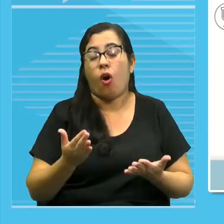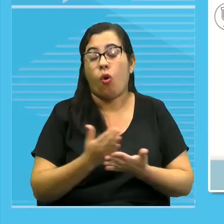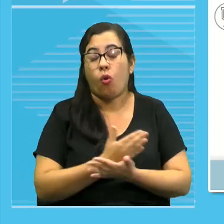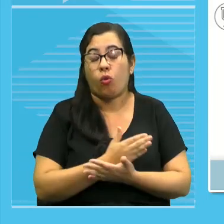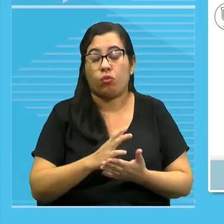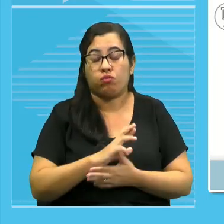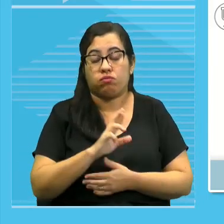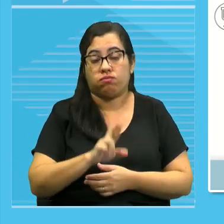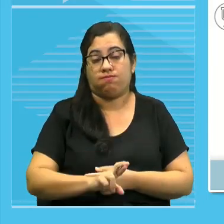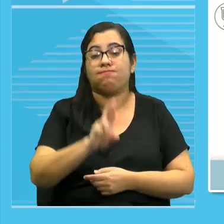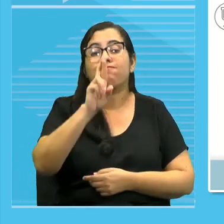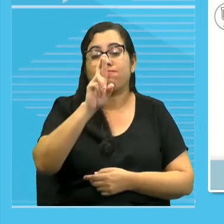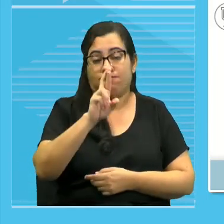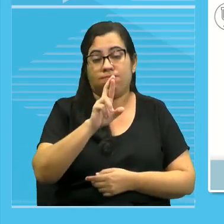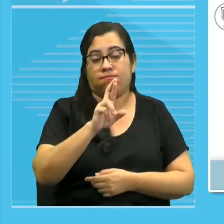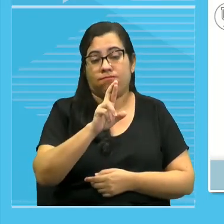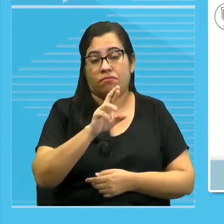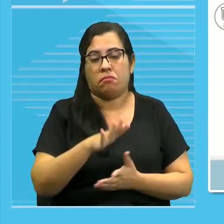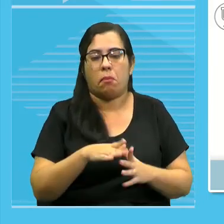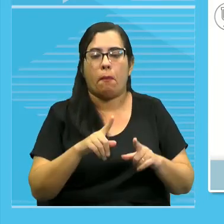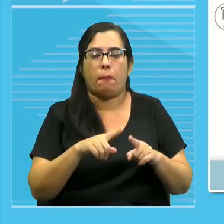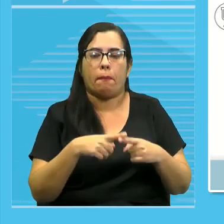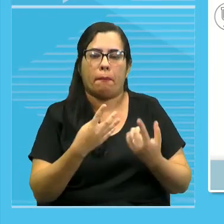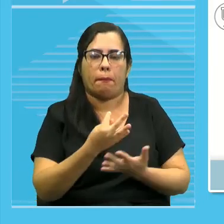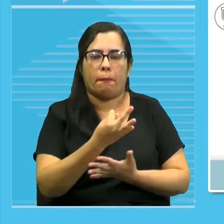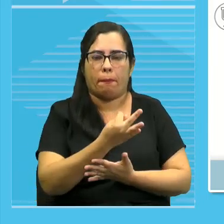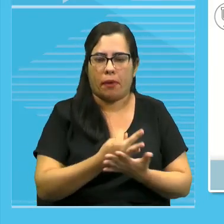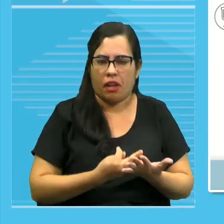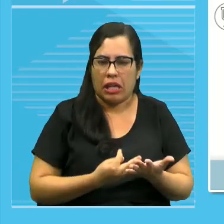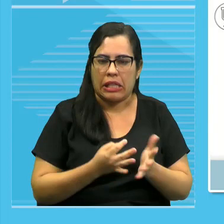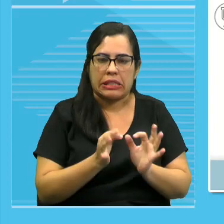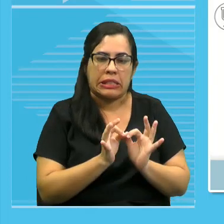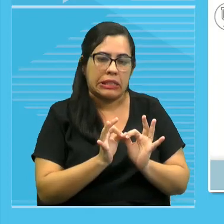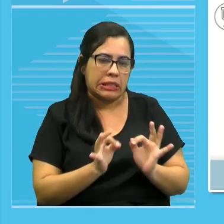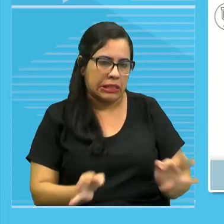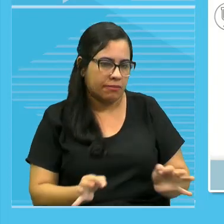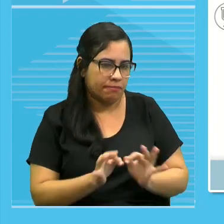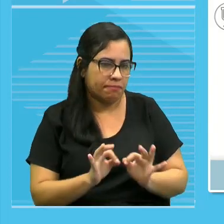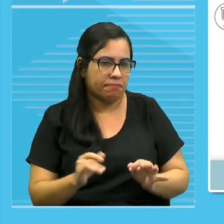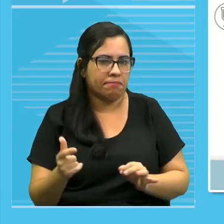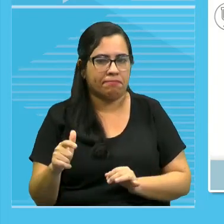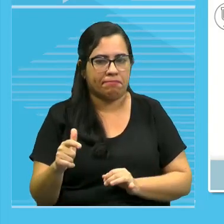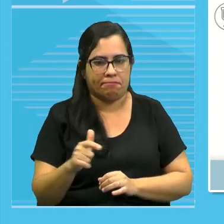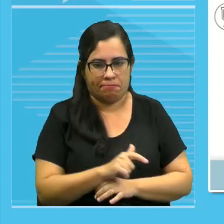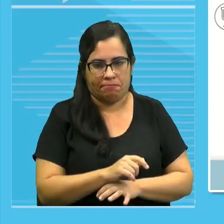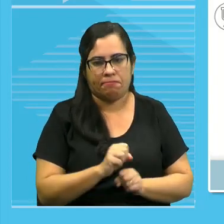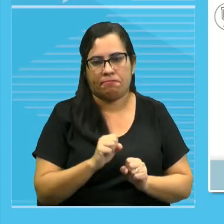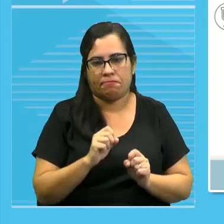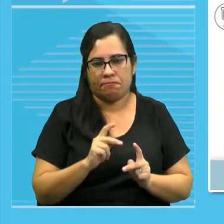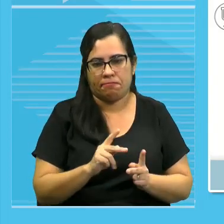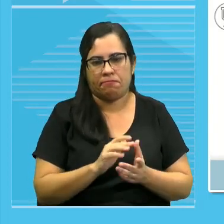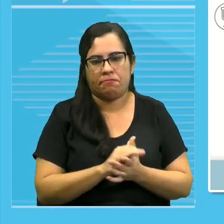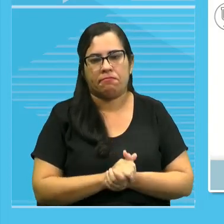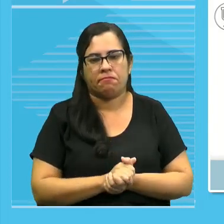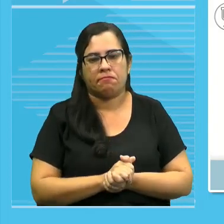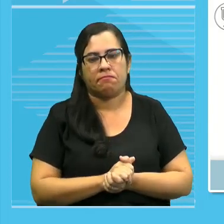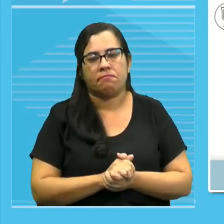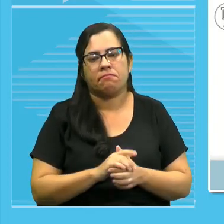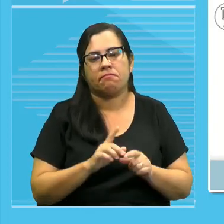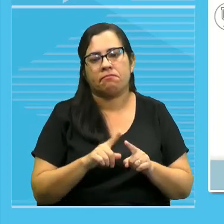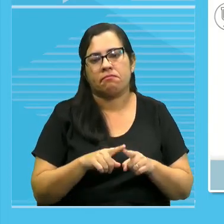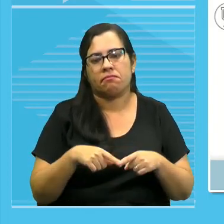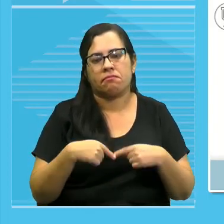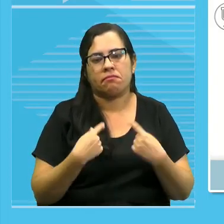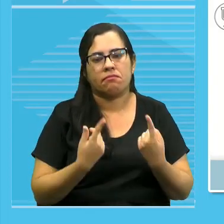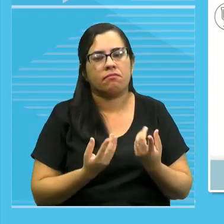o texto ele não é dos textos mais simples né mas dá para